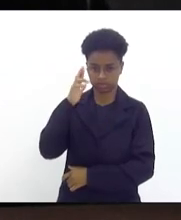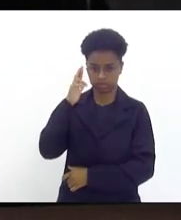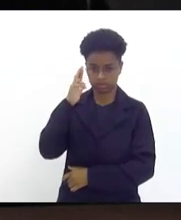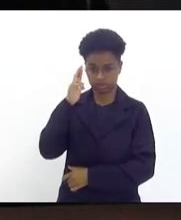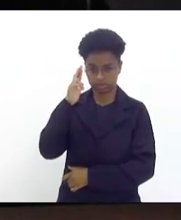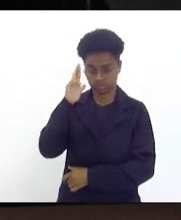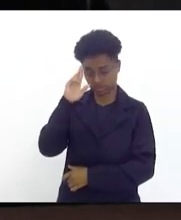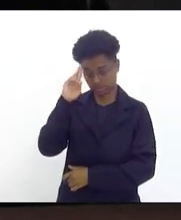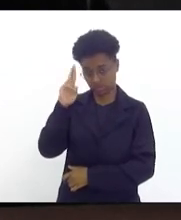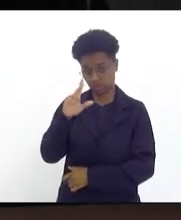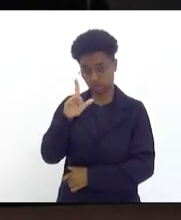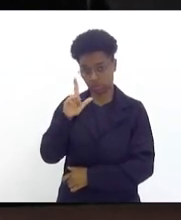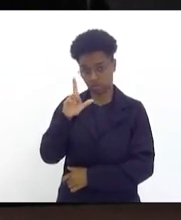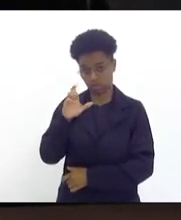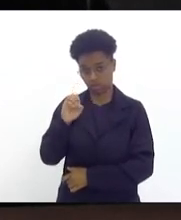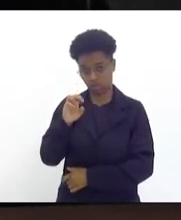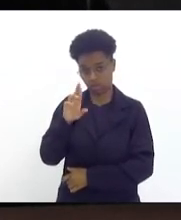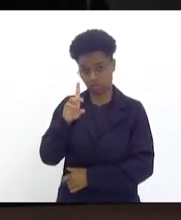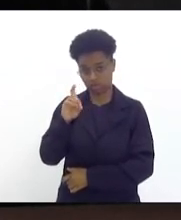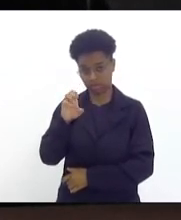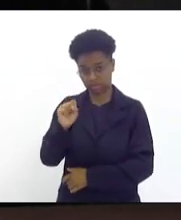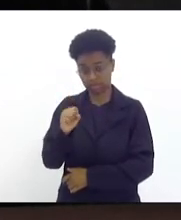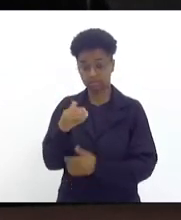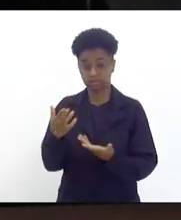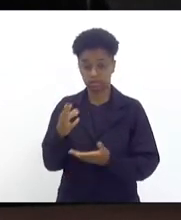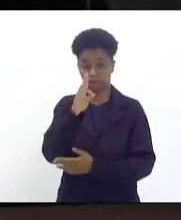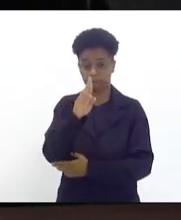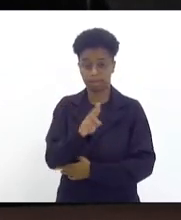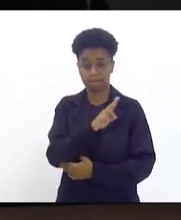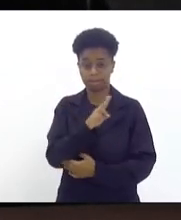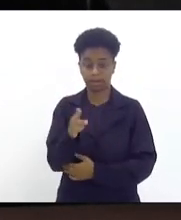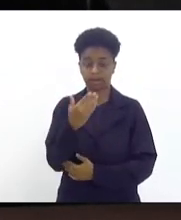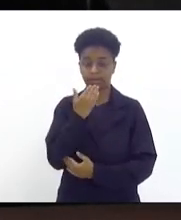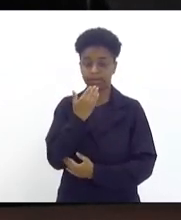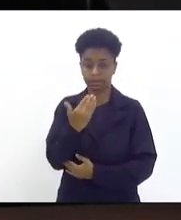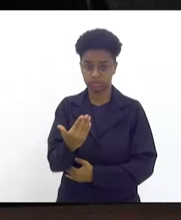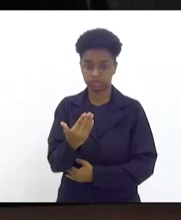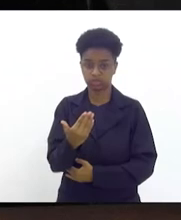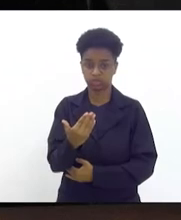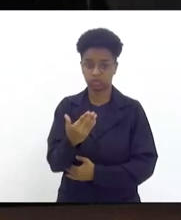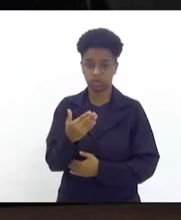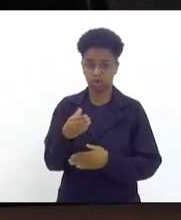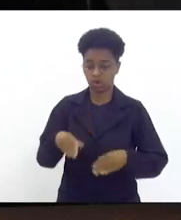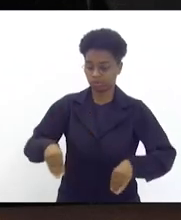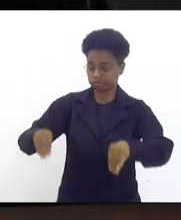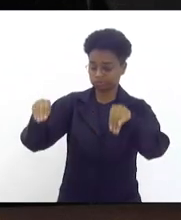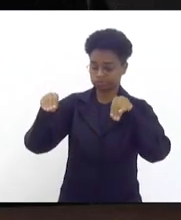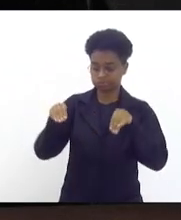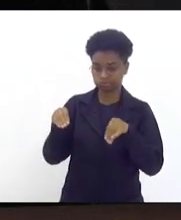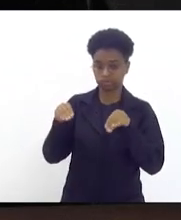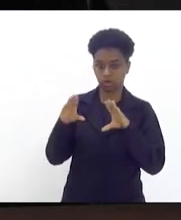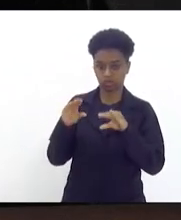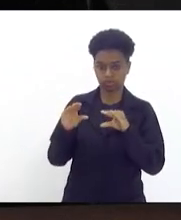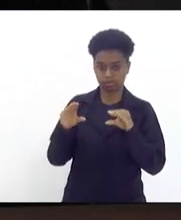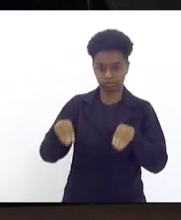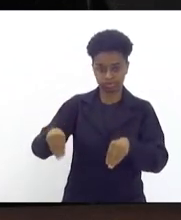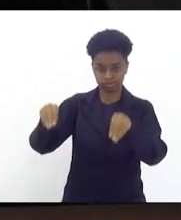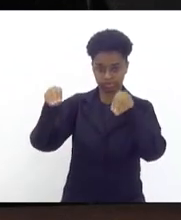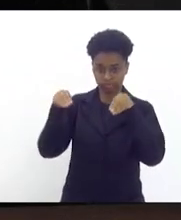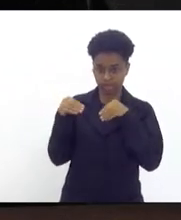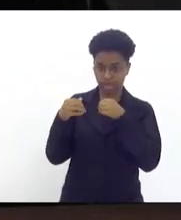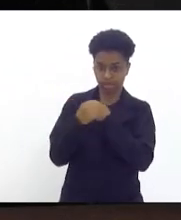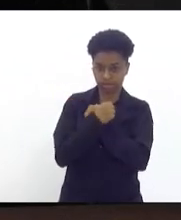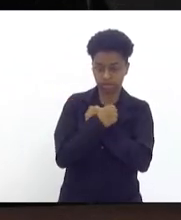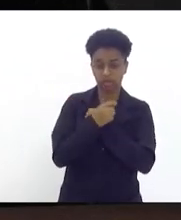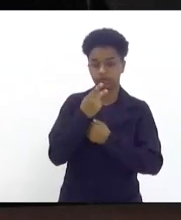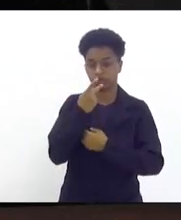né Padre valdemario Frazão fez pedido de cobertor e ainda nos alertou não me traga